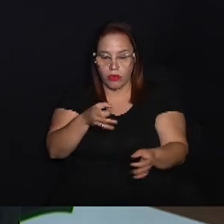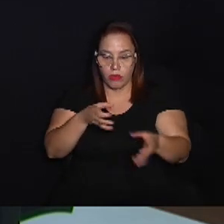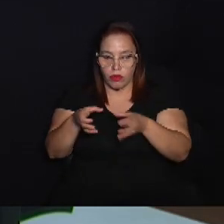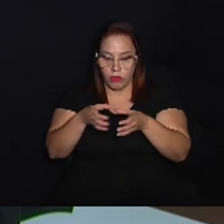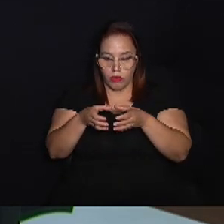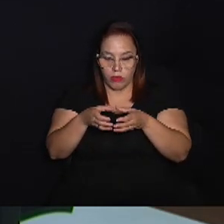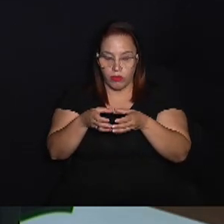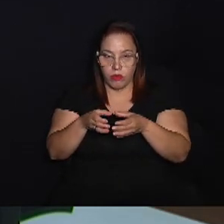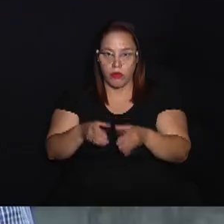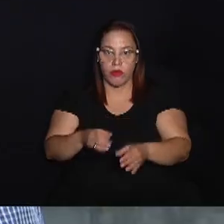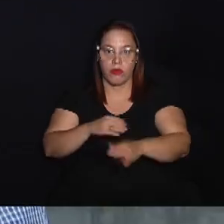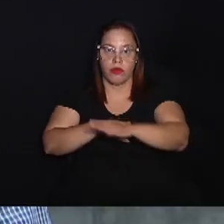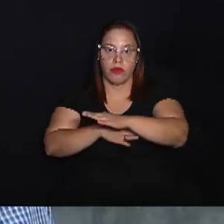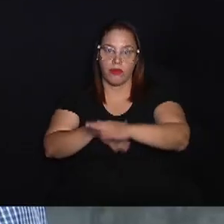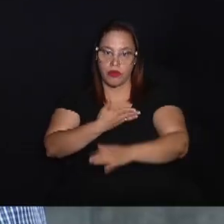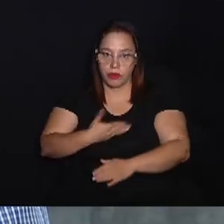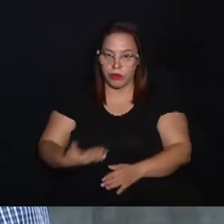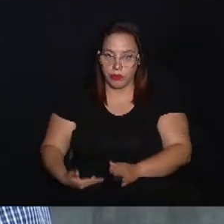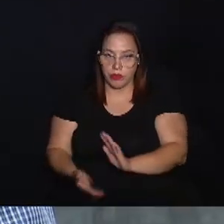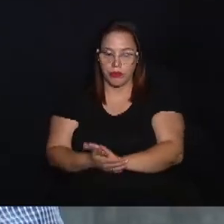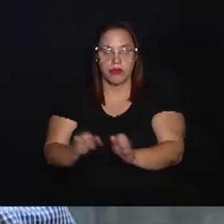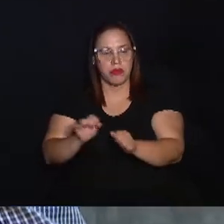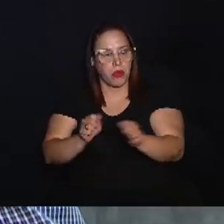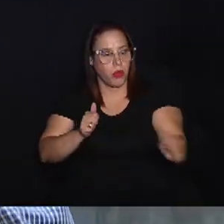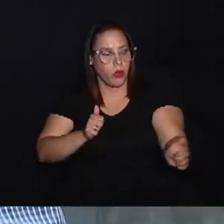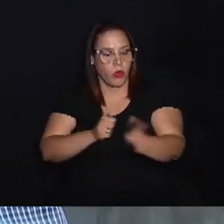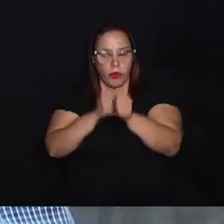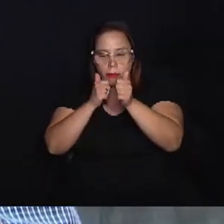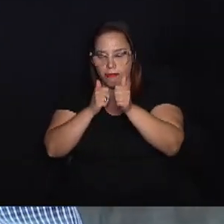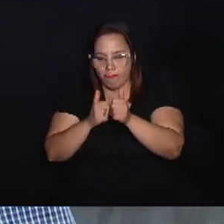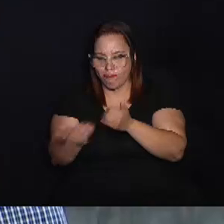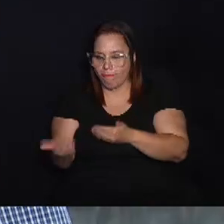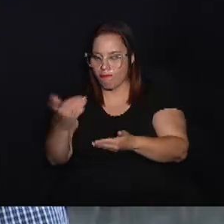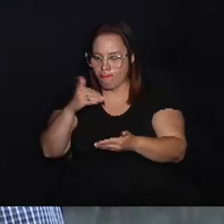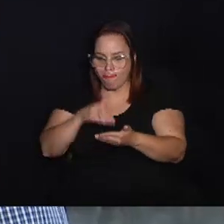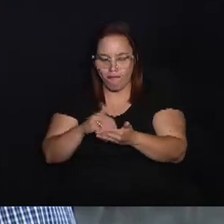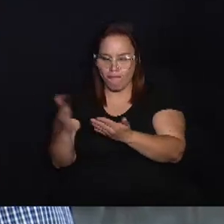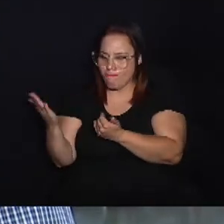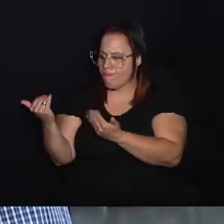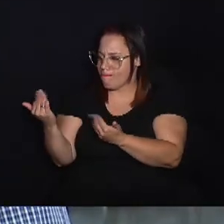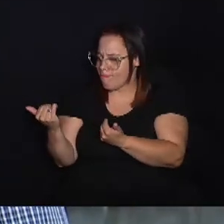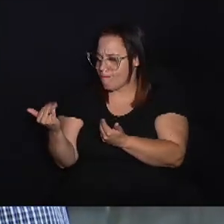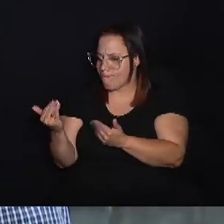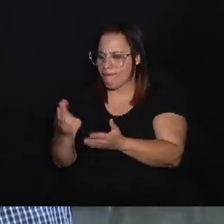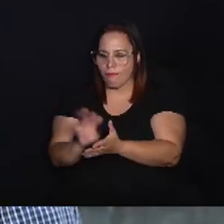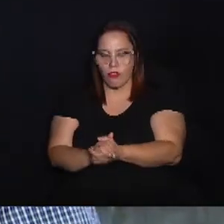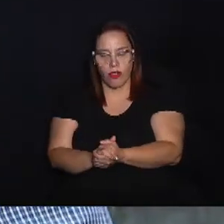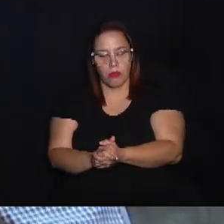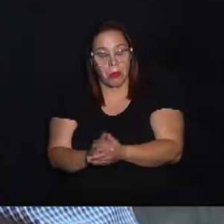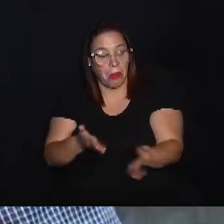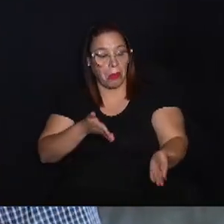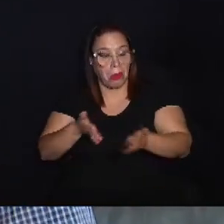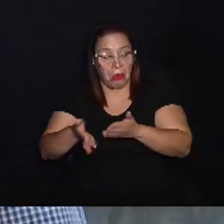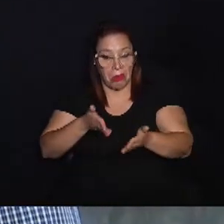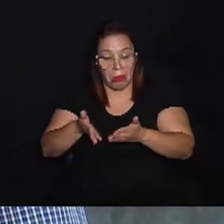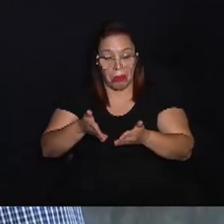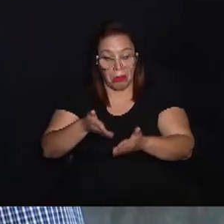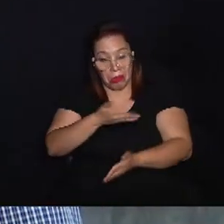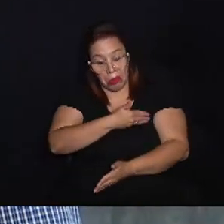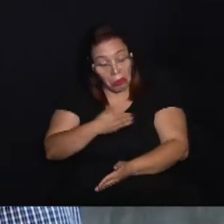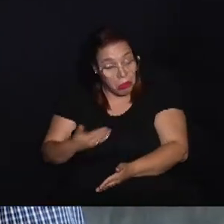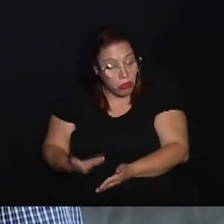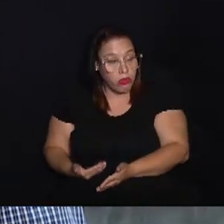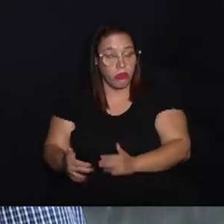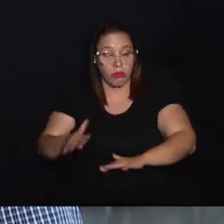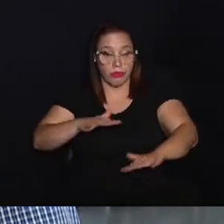organizados da sociedade civil. Fazer essa aproximação, trazer os jovens para uma repartição pública, para um espaço